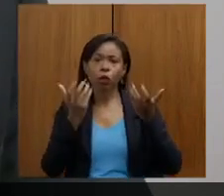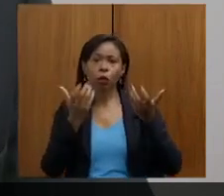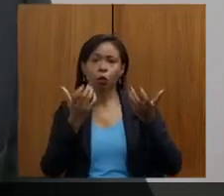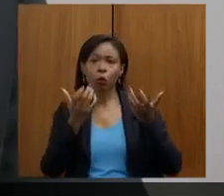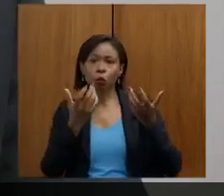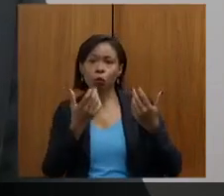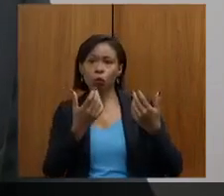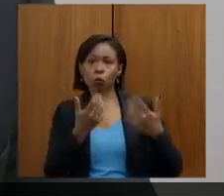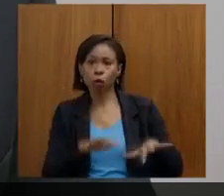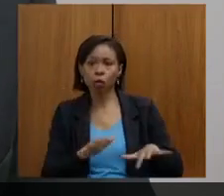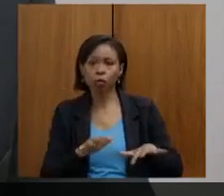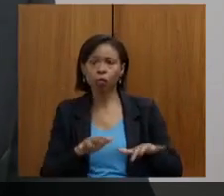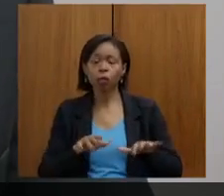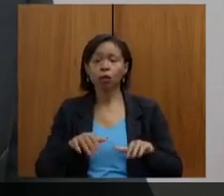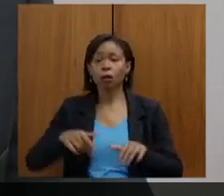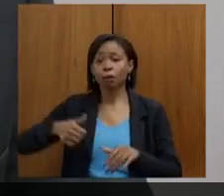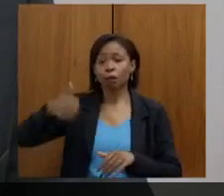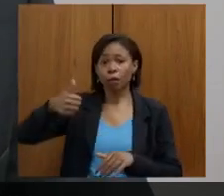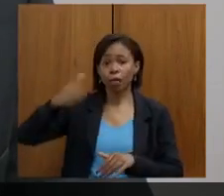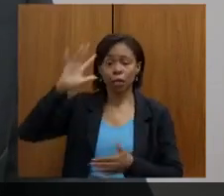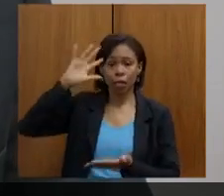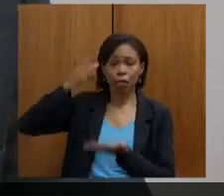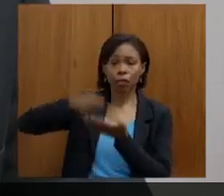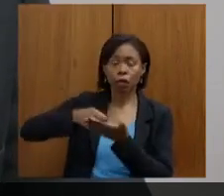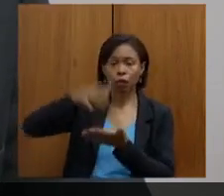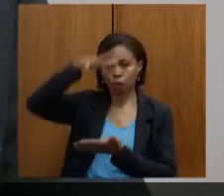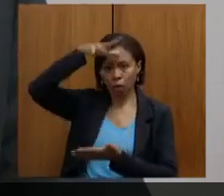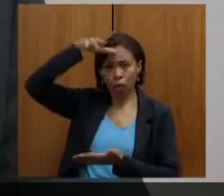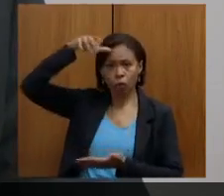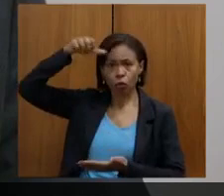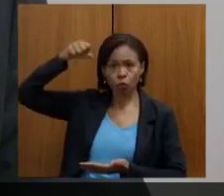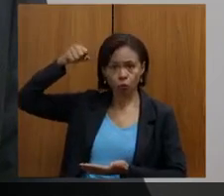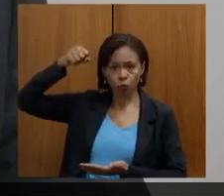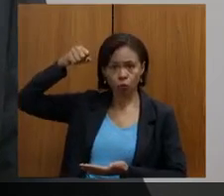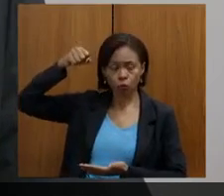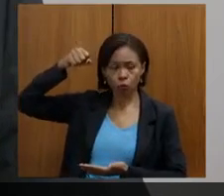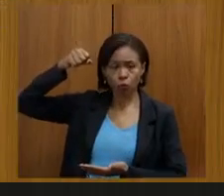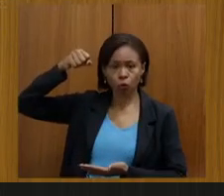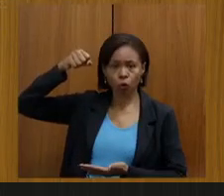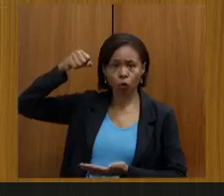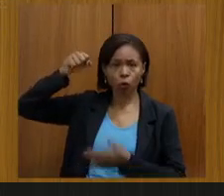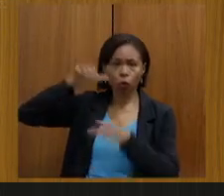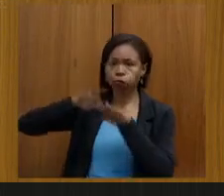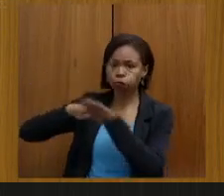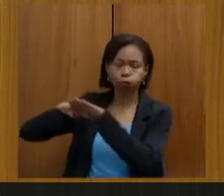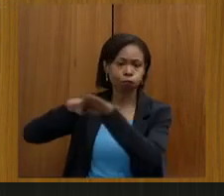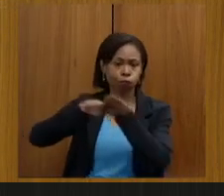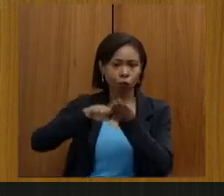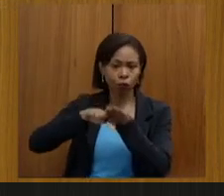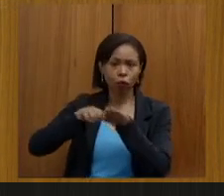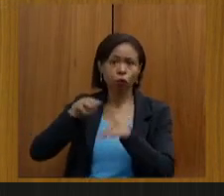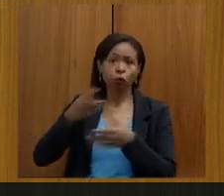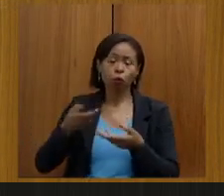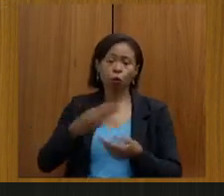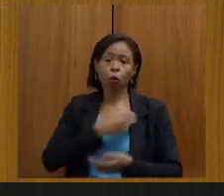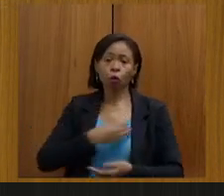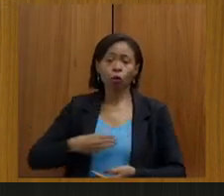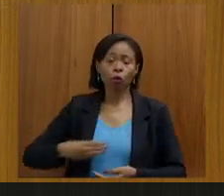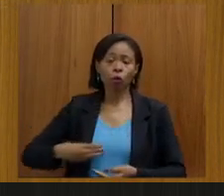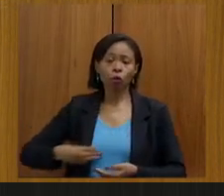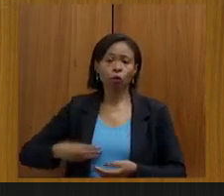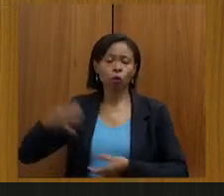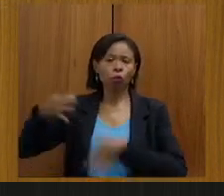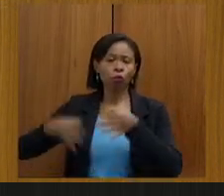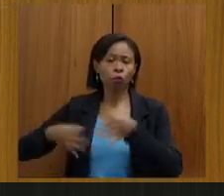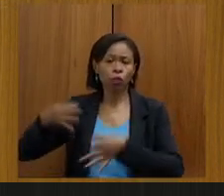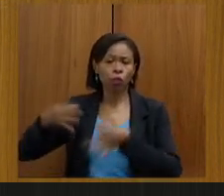do Mato Grosso votada por unanimidade cujo relator foi o Ministro Alexandre de Moraes EA segunda